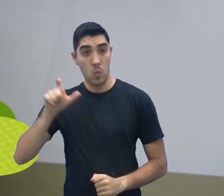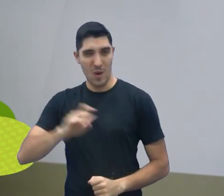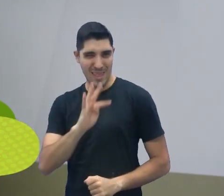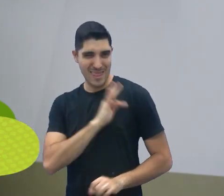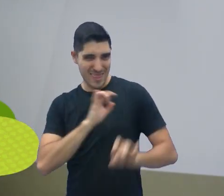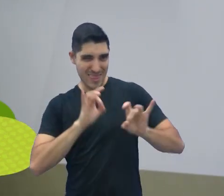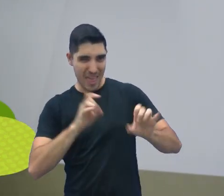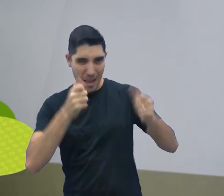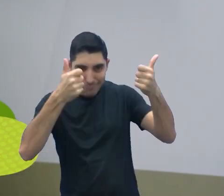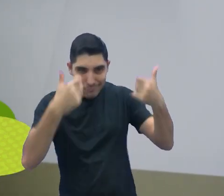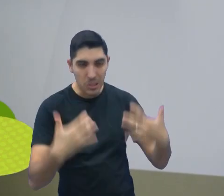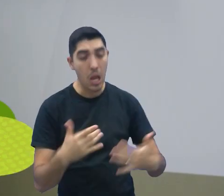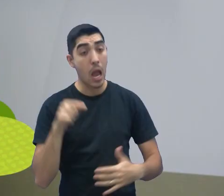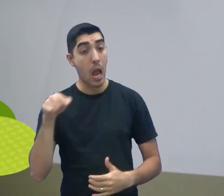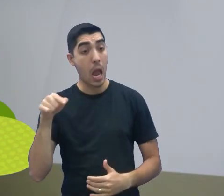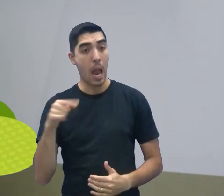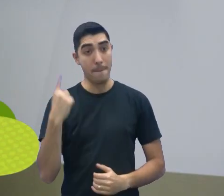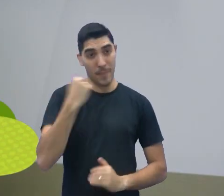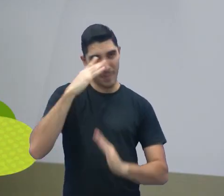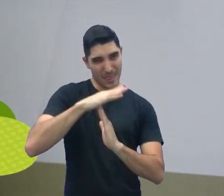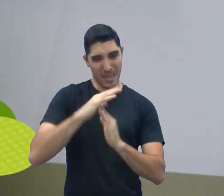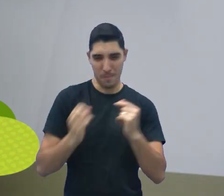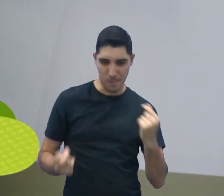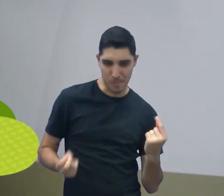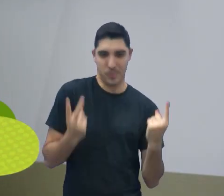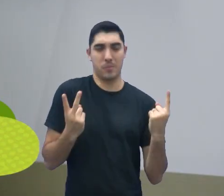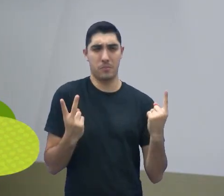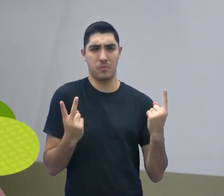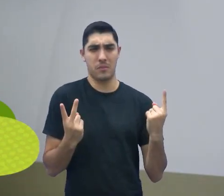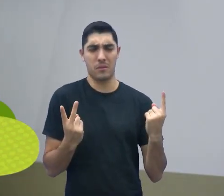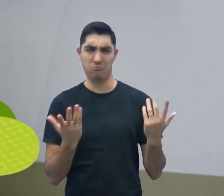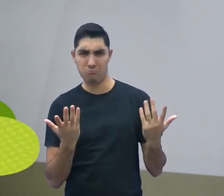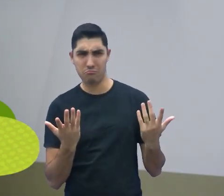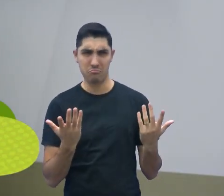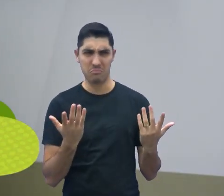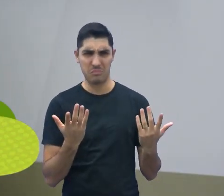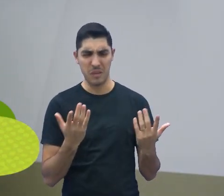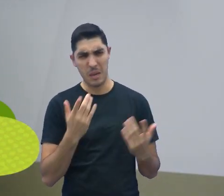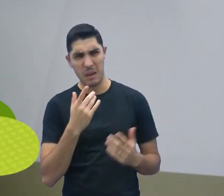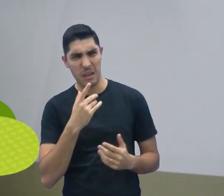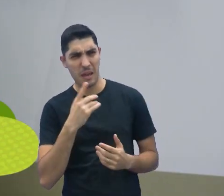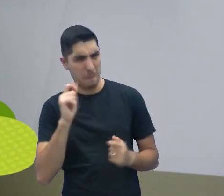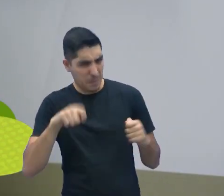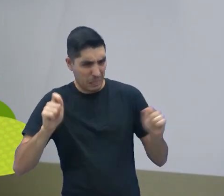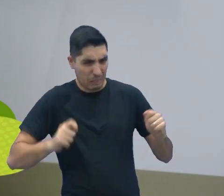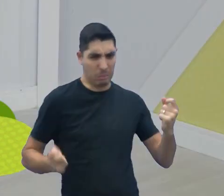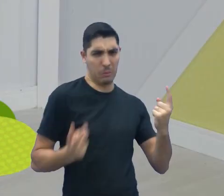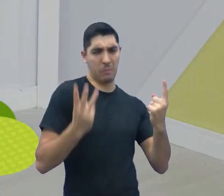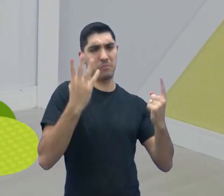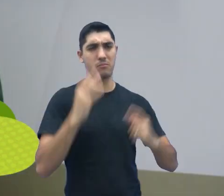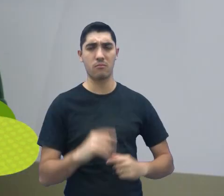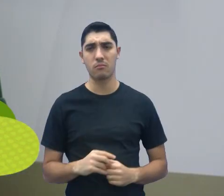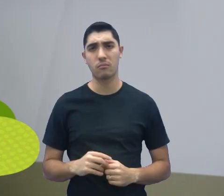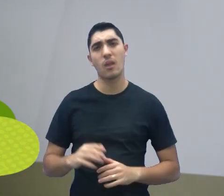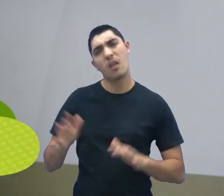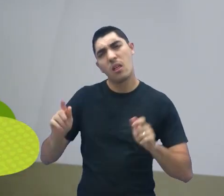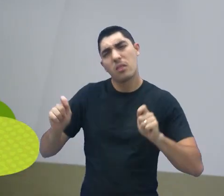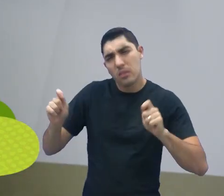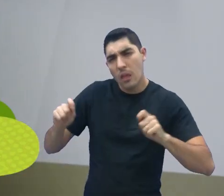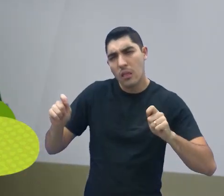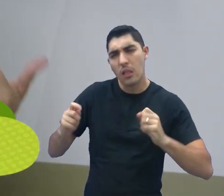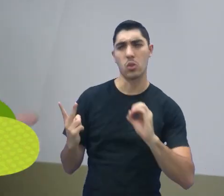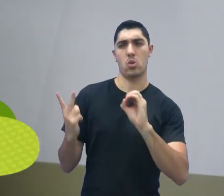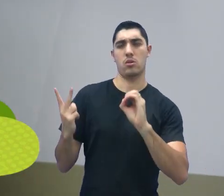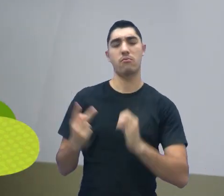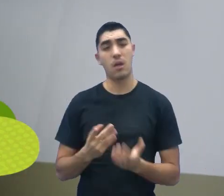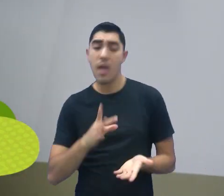falou que o 2-1 no primeiro tempo ficou barato. Eu não acho, eu acho que ficou justo. O Prudente não criou talvez muito. Talvez 2-0. O gol do São